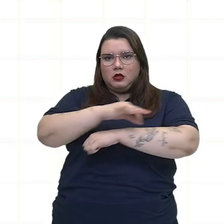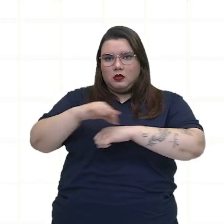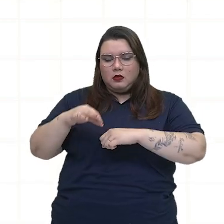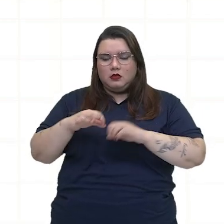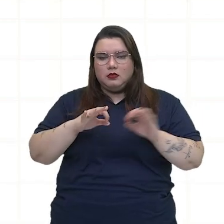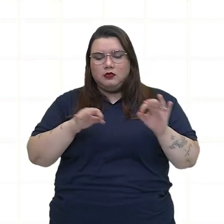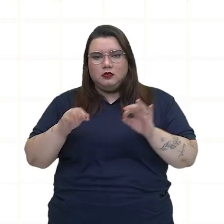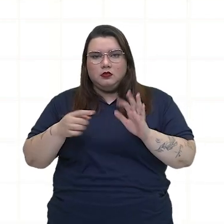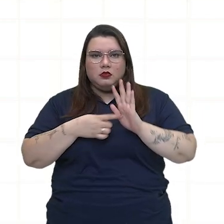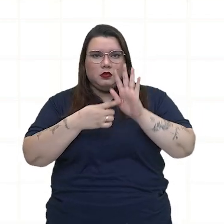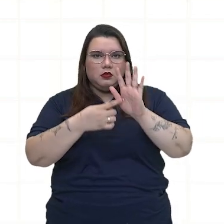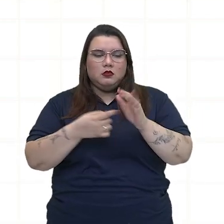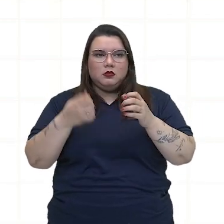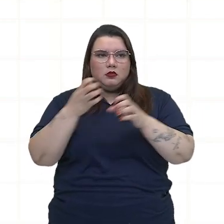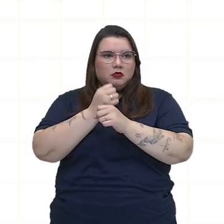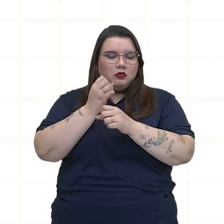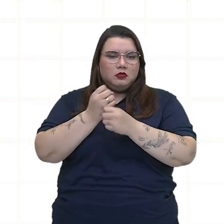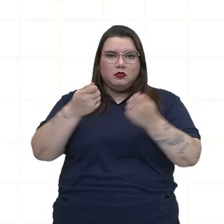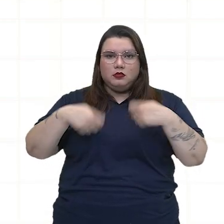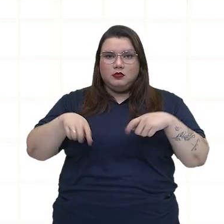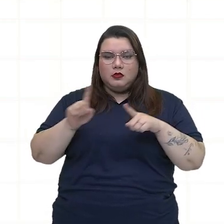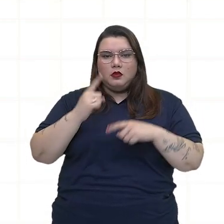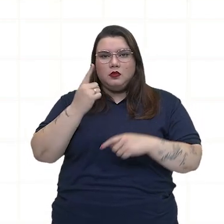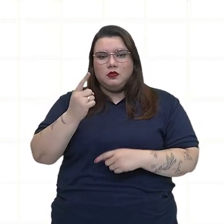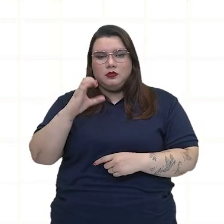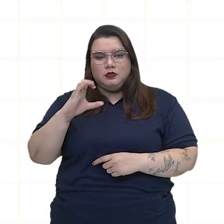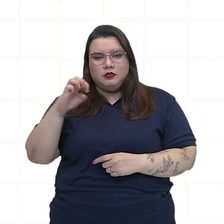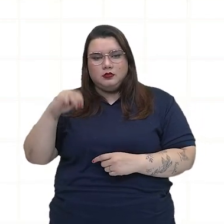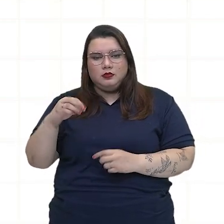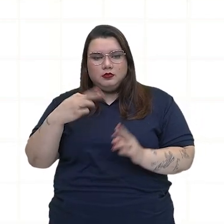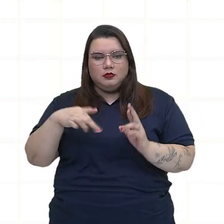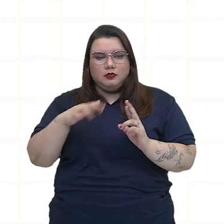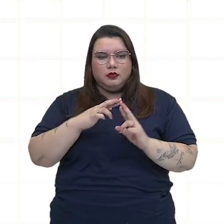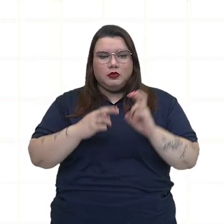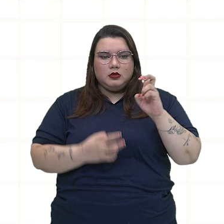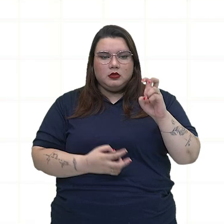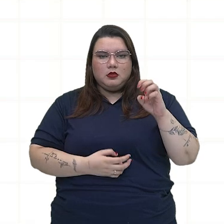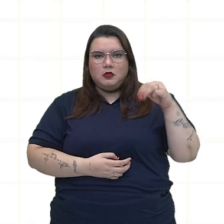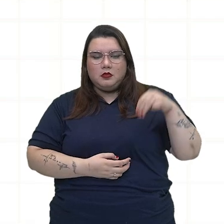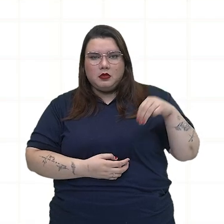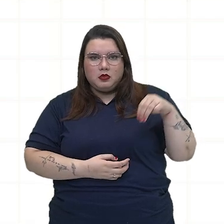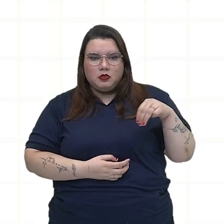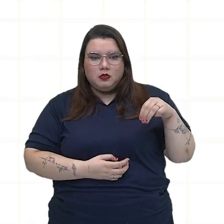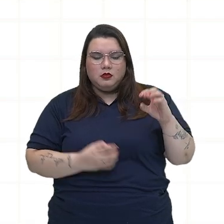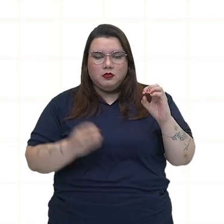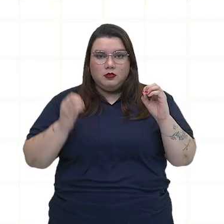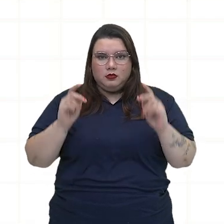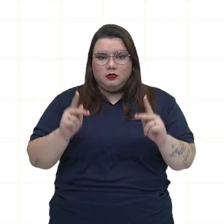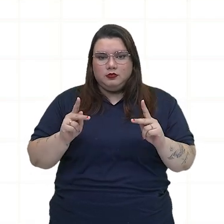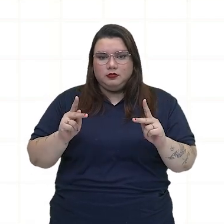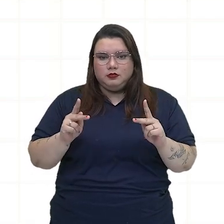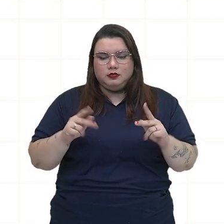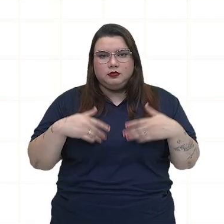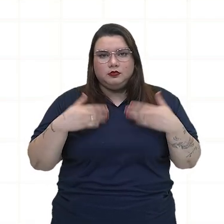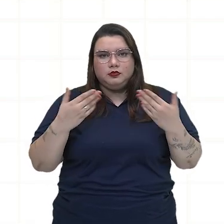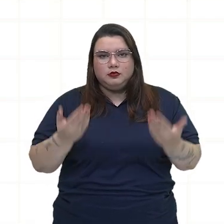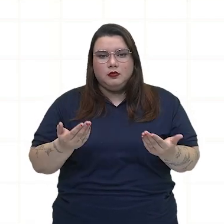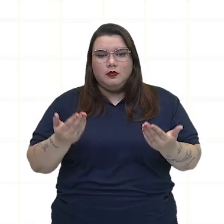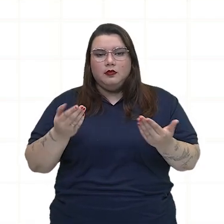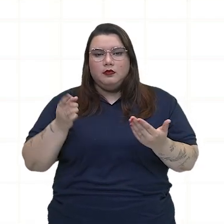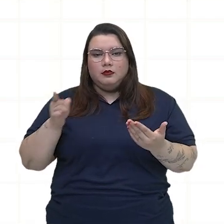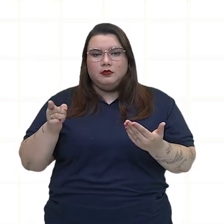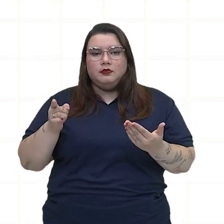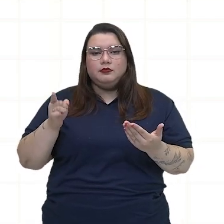a resposta, você não vai calcular. 1 centímetro equivale a 5 metros da realidade. Então, a escala